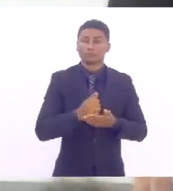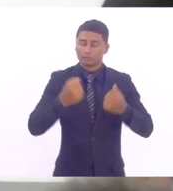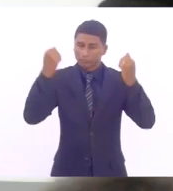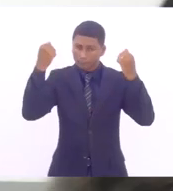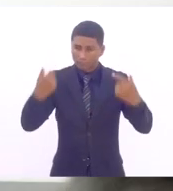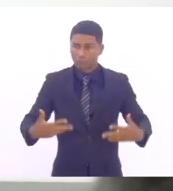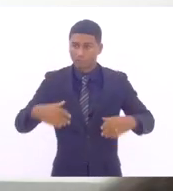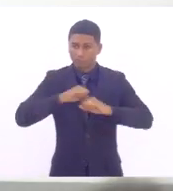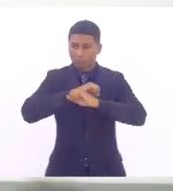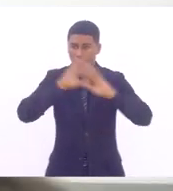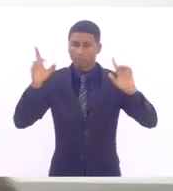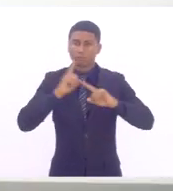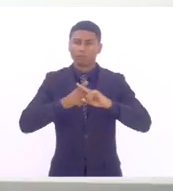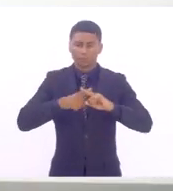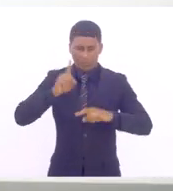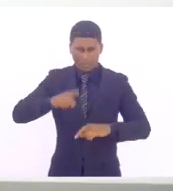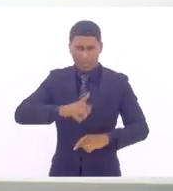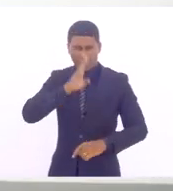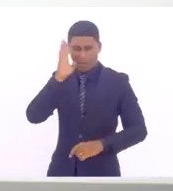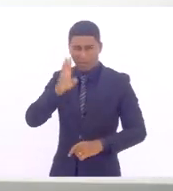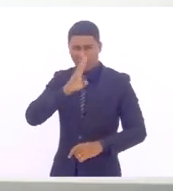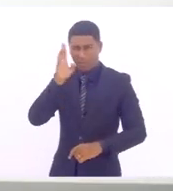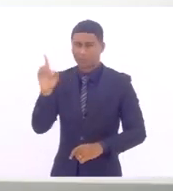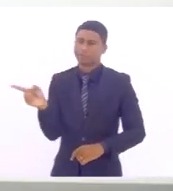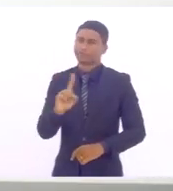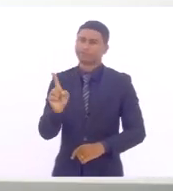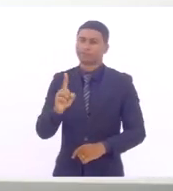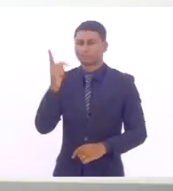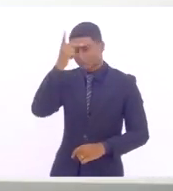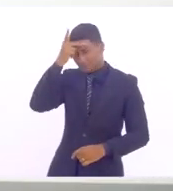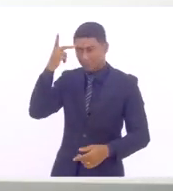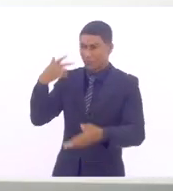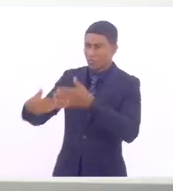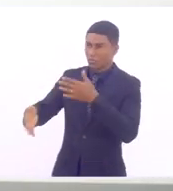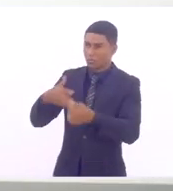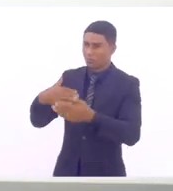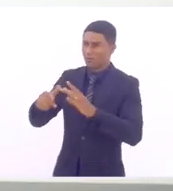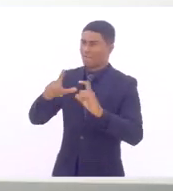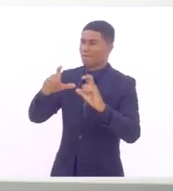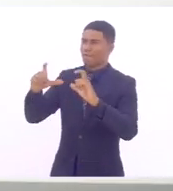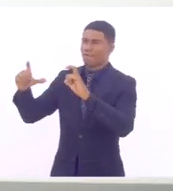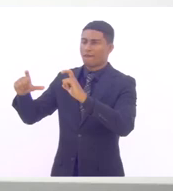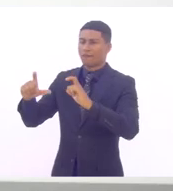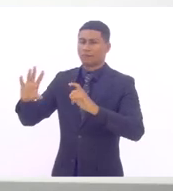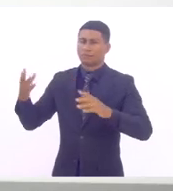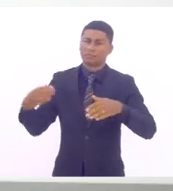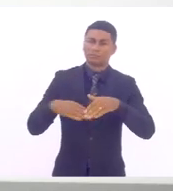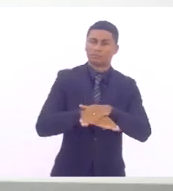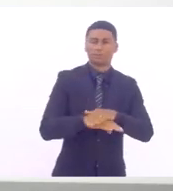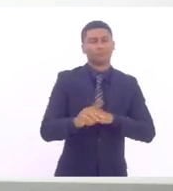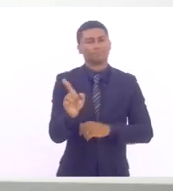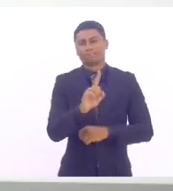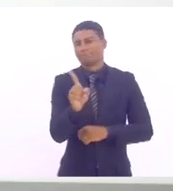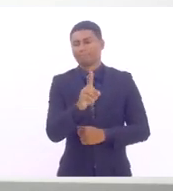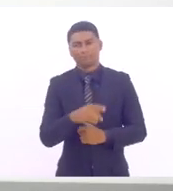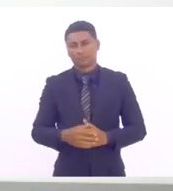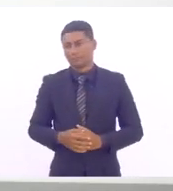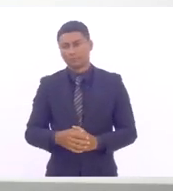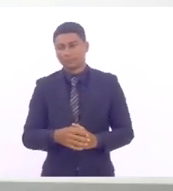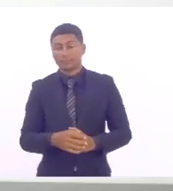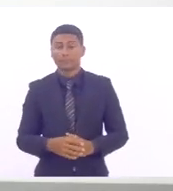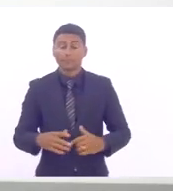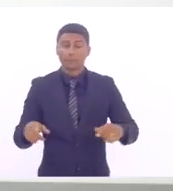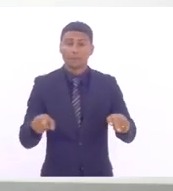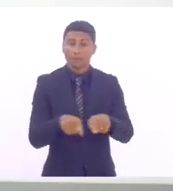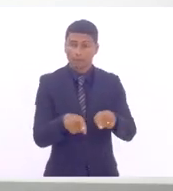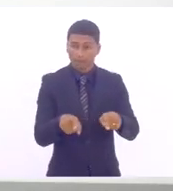uma coisa aleatória, generalizada, a gente pega a foto de qualquer pessoa. A gente até pode entender